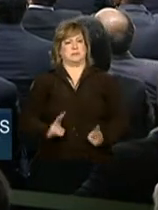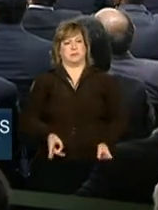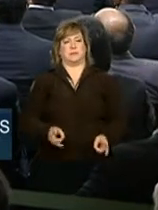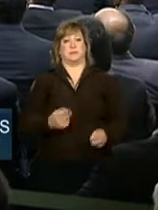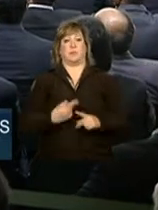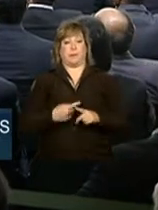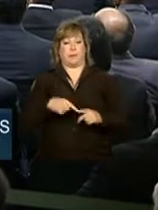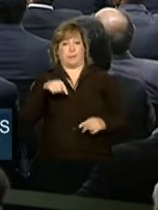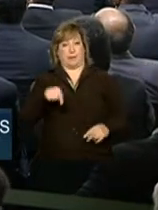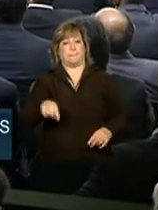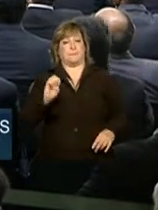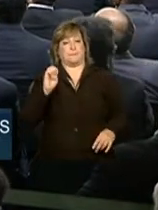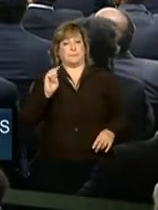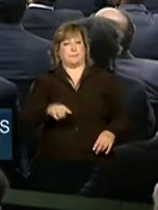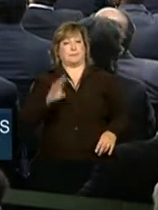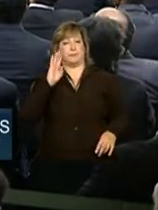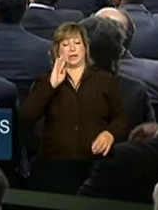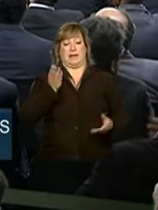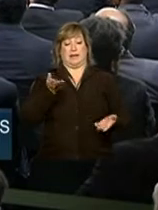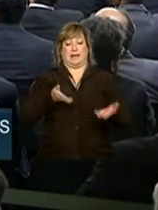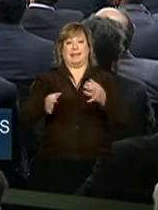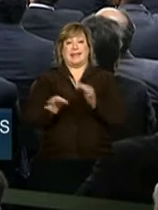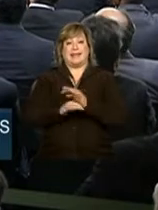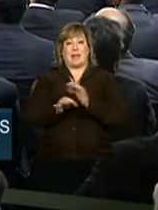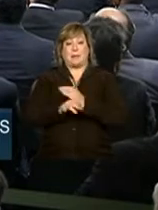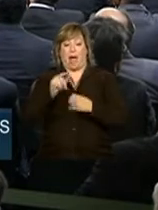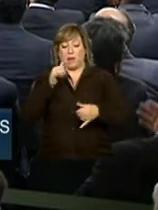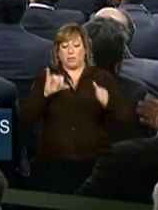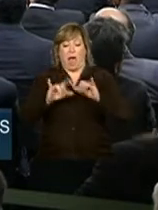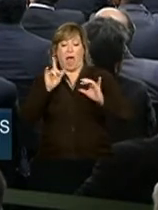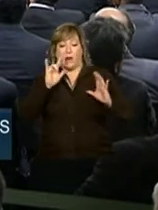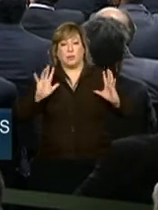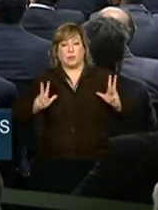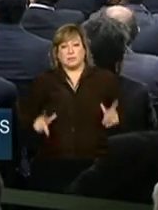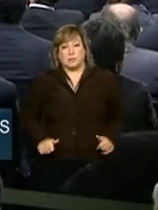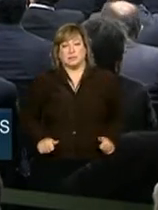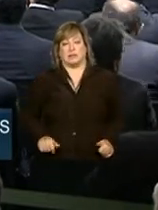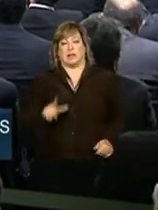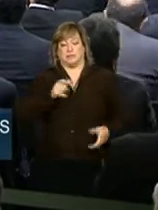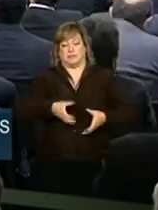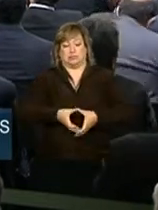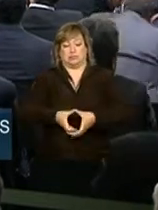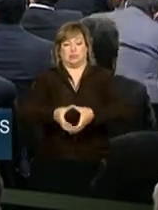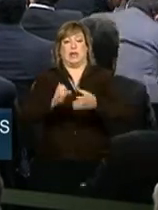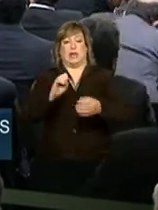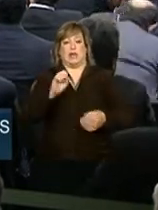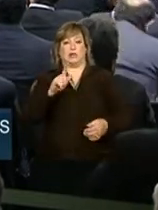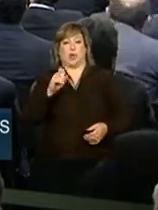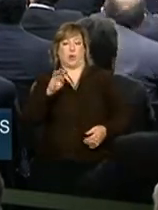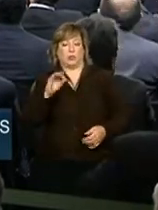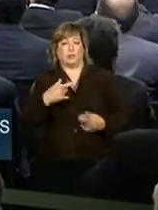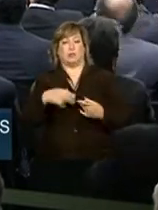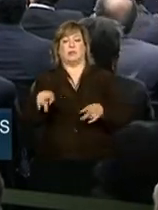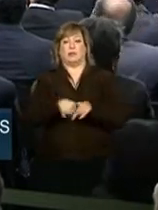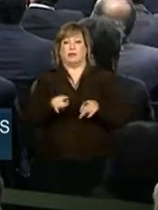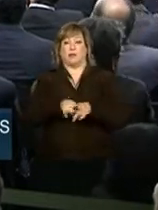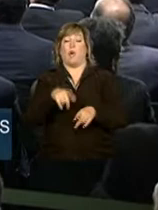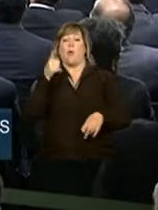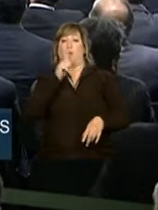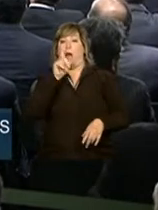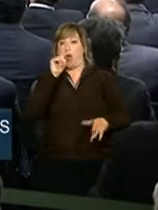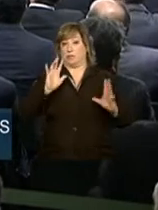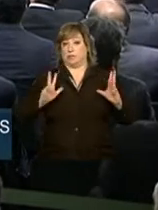porque essa, tanto tratamento de esgoto sanitário como acesso à água de qualidade, que é o problema